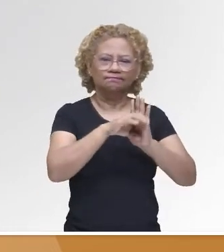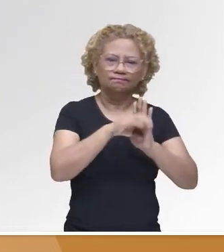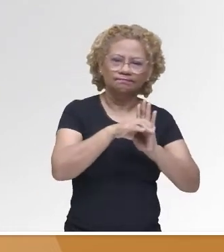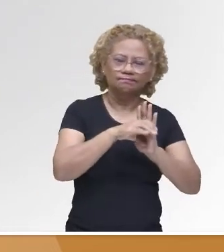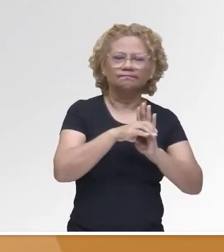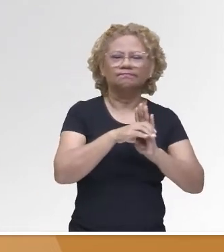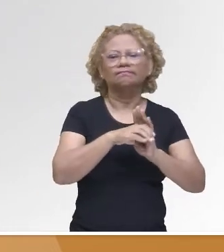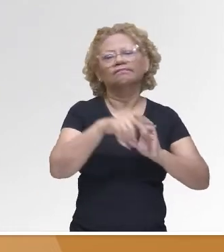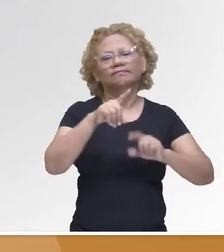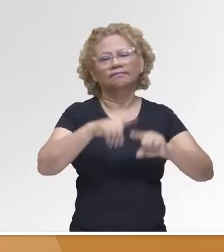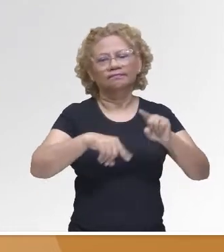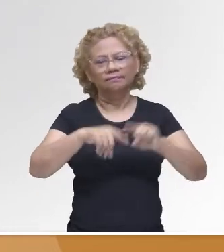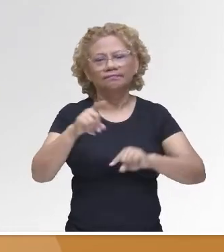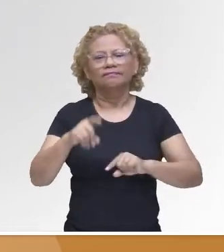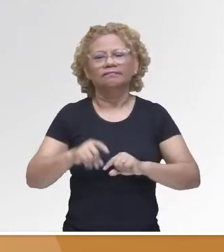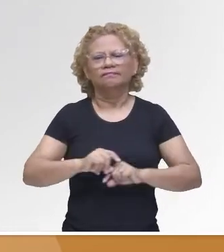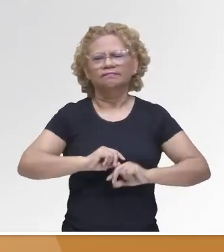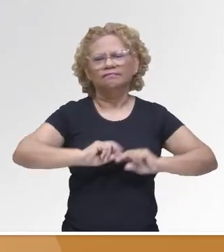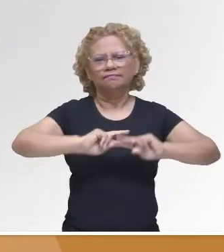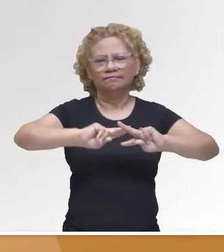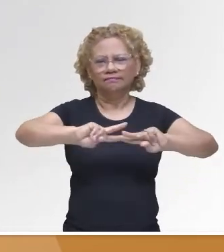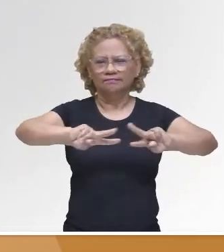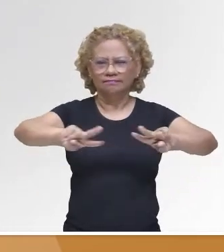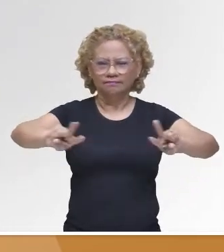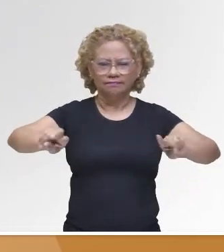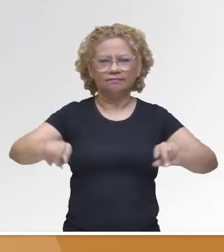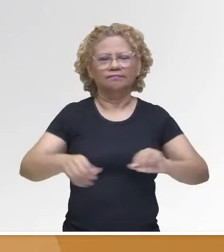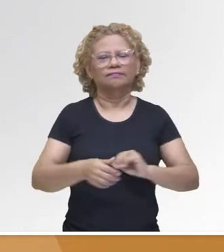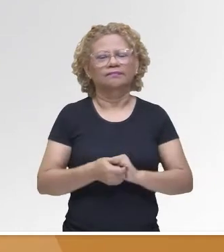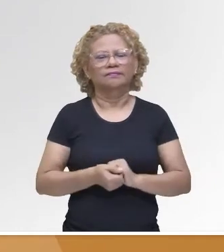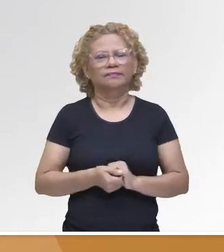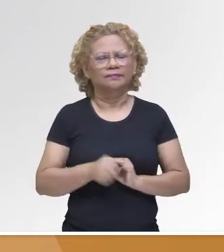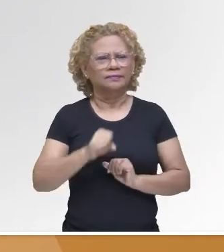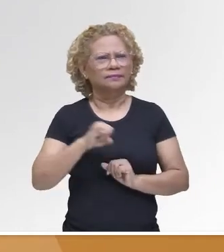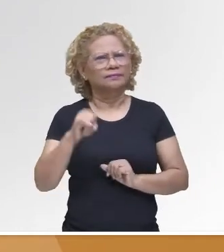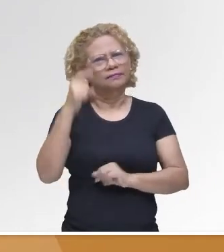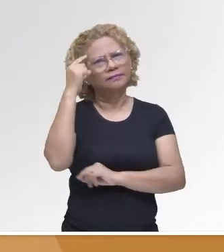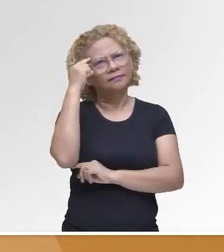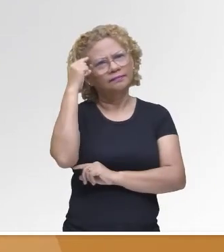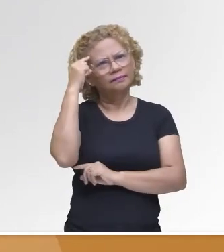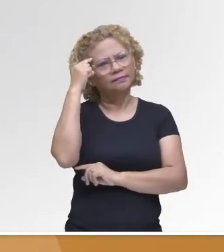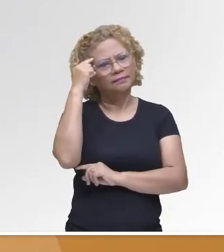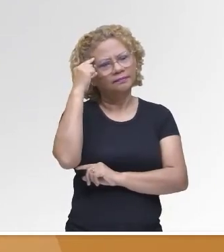Se você for parar para pensar, o